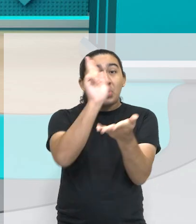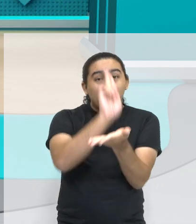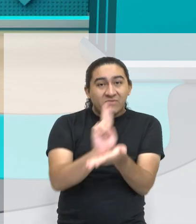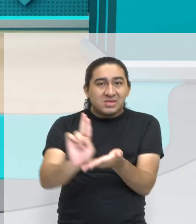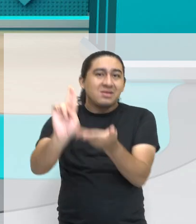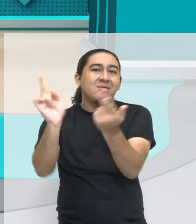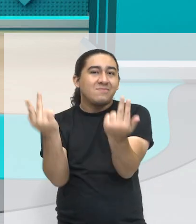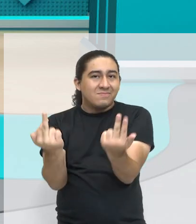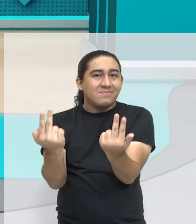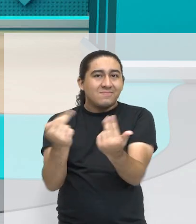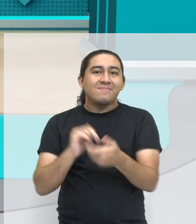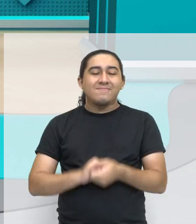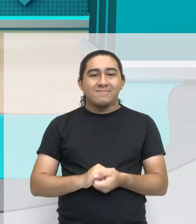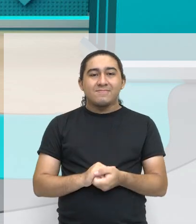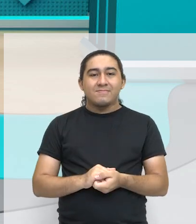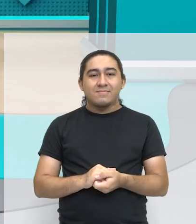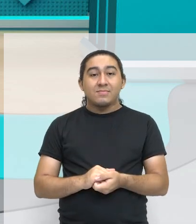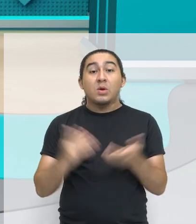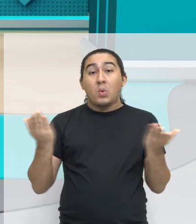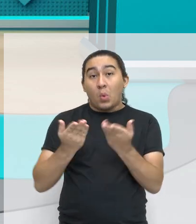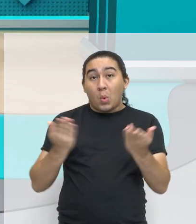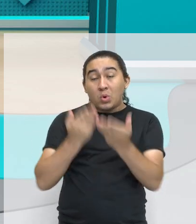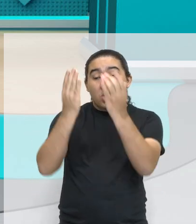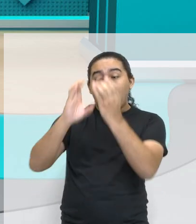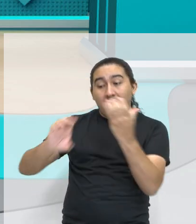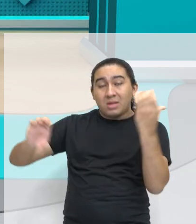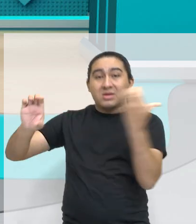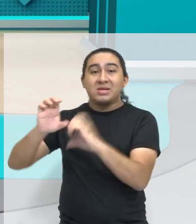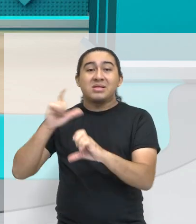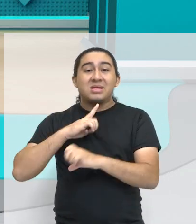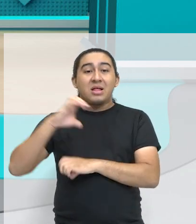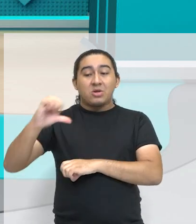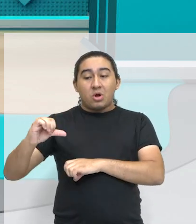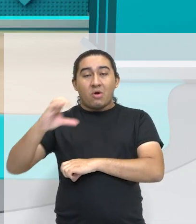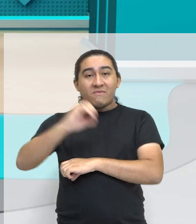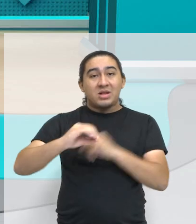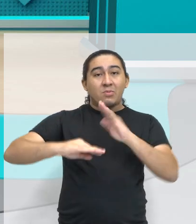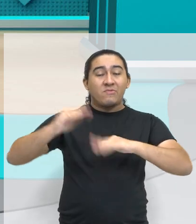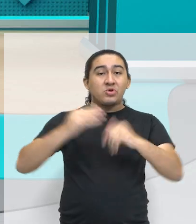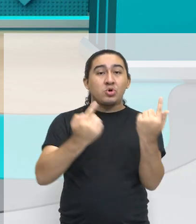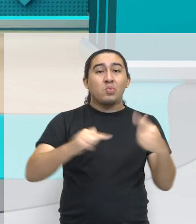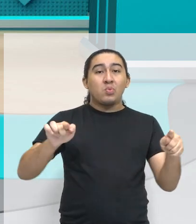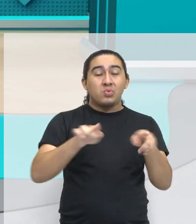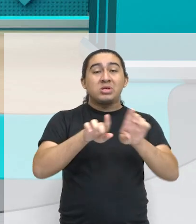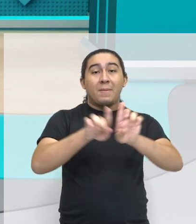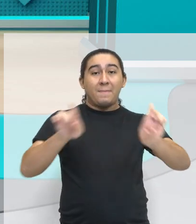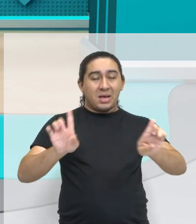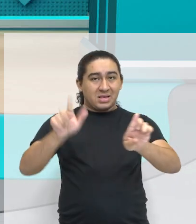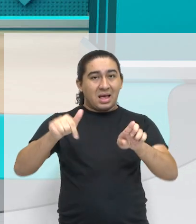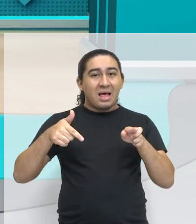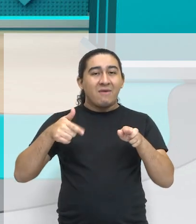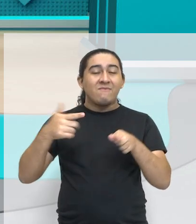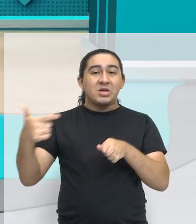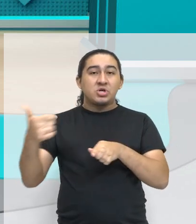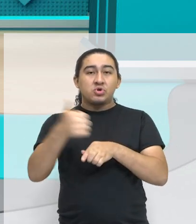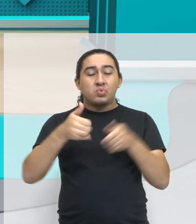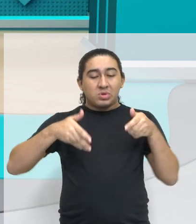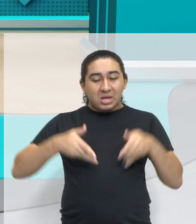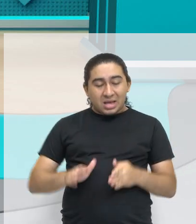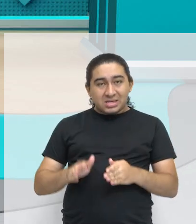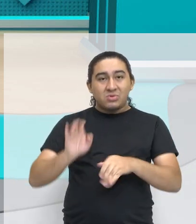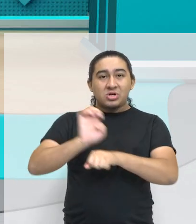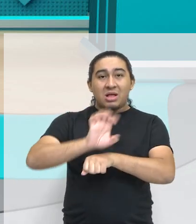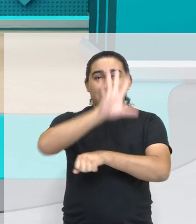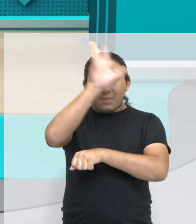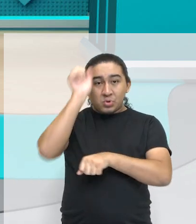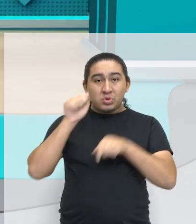eu. Então, atualmente, a orquestra tem 90 músicos, sendo 21 amazonenses e 96